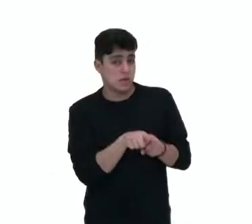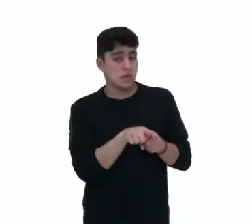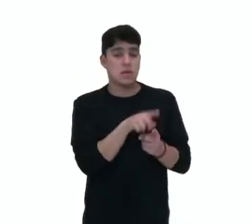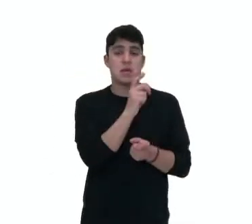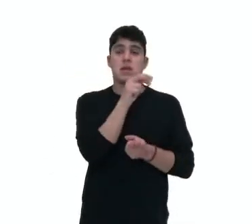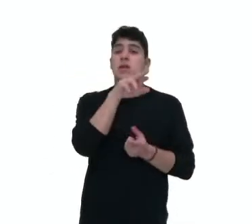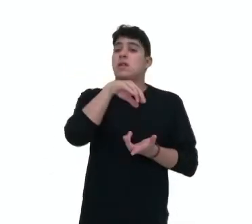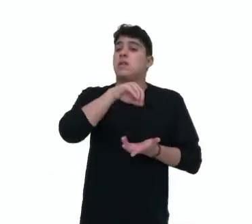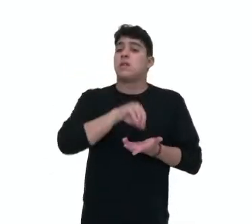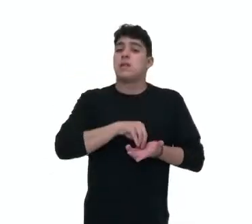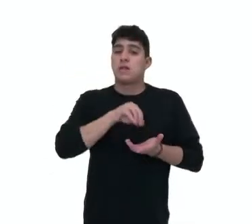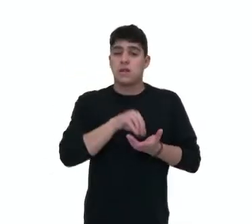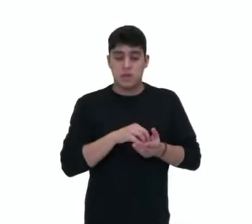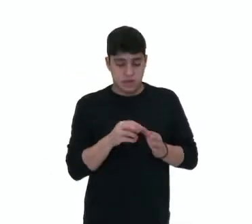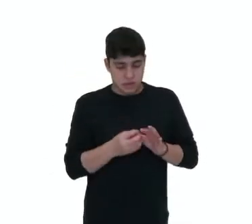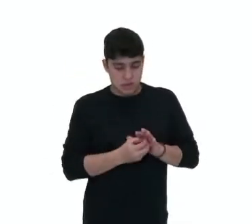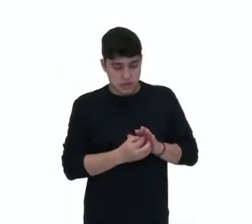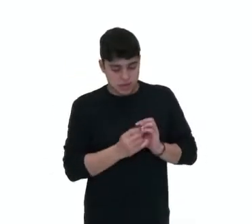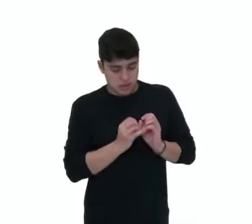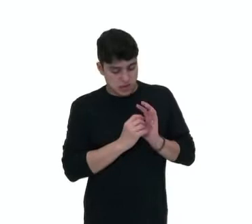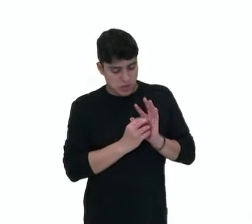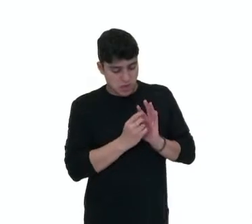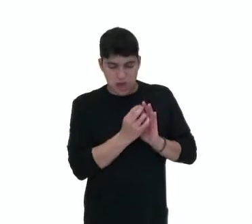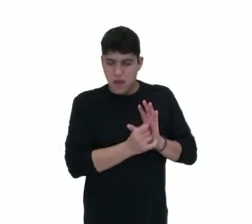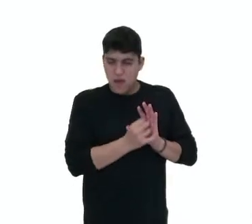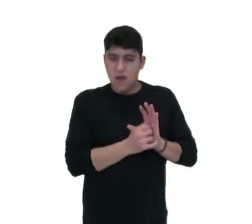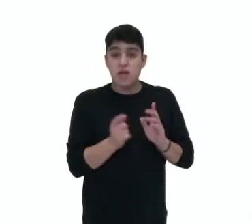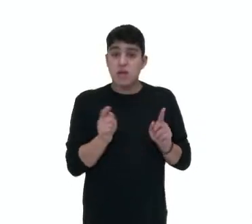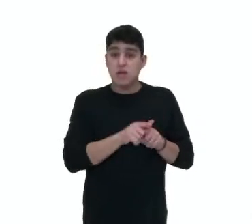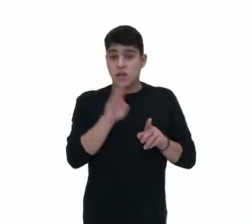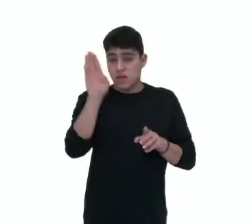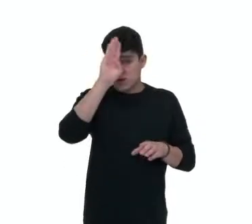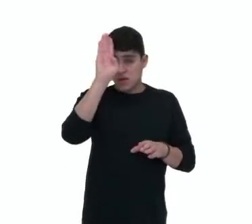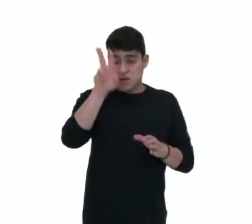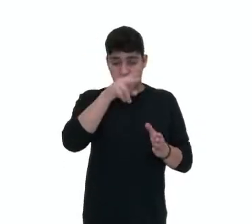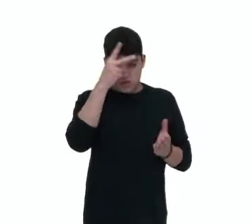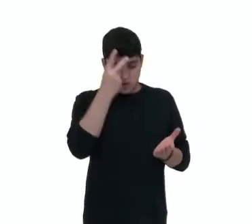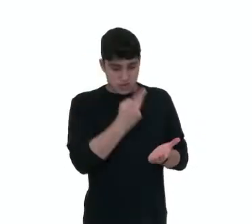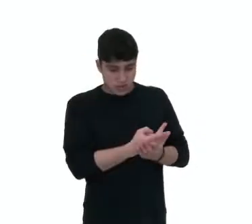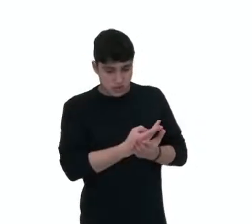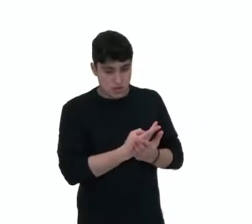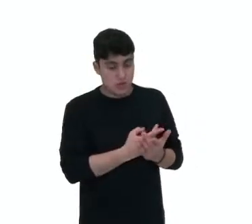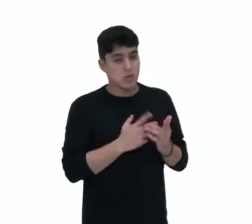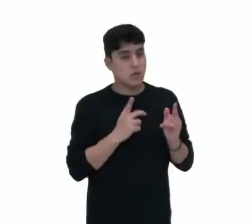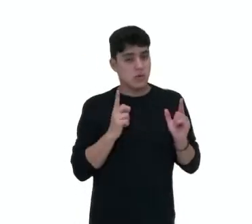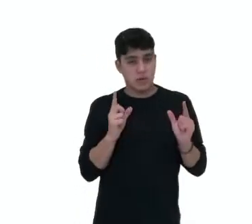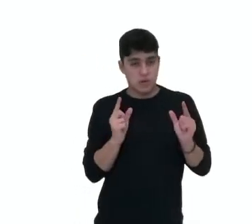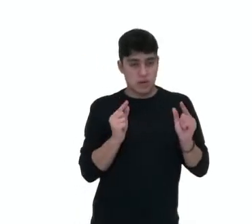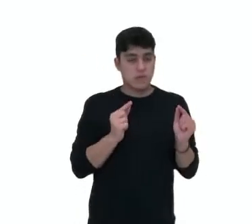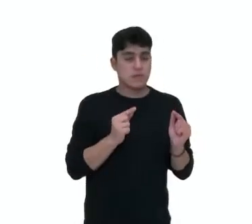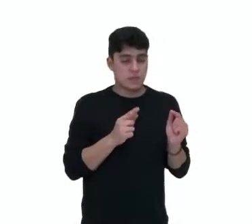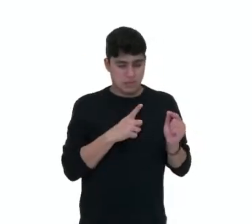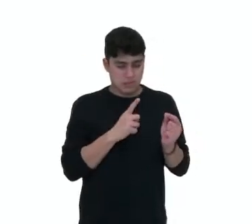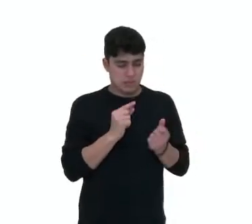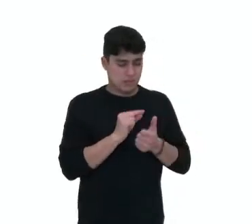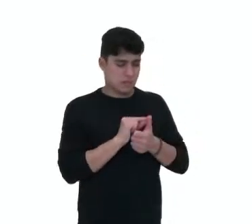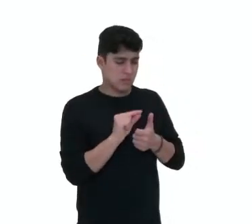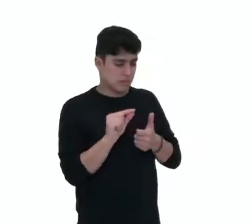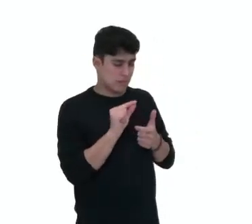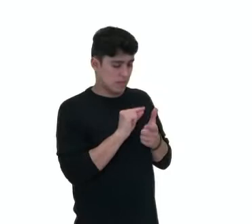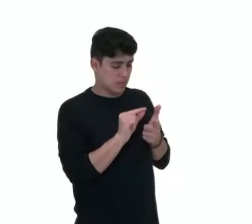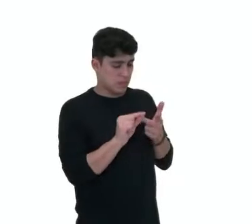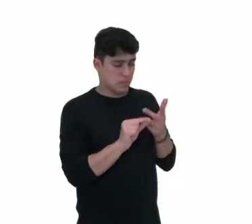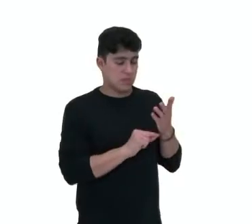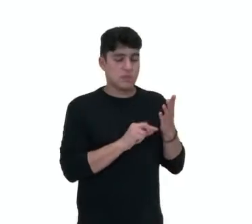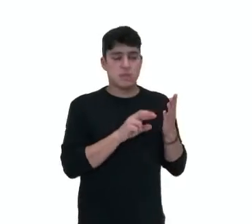fôlego, formigamento e até desmaio. Nós já falamos sobre isso. São muitos sintomas. Não